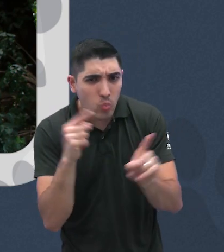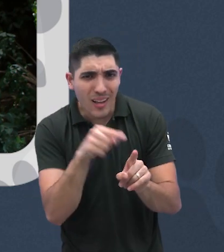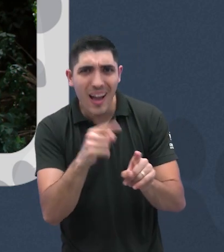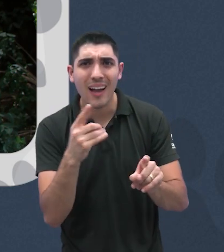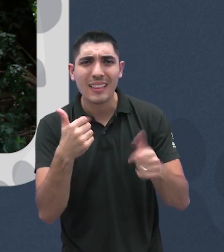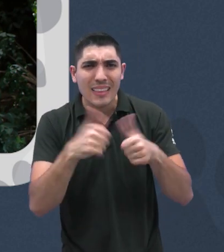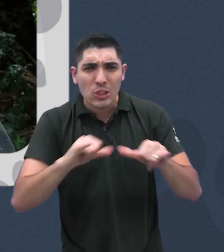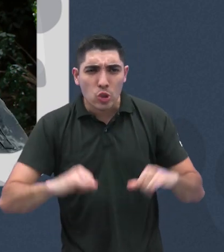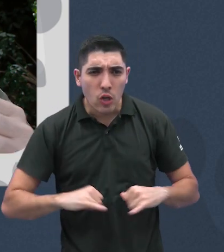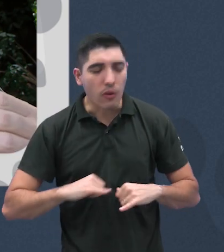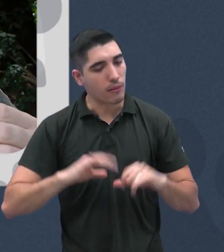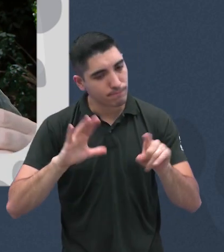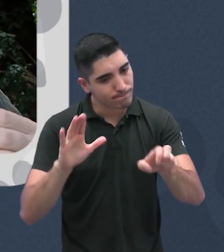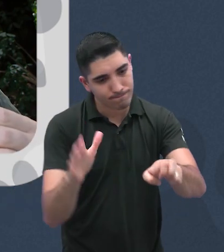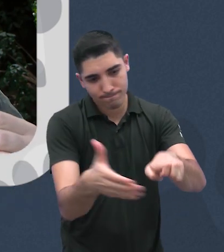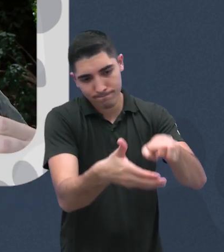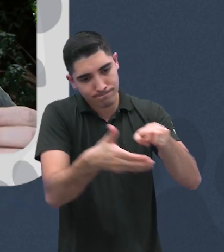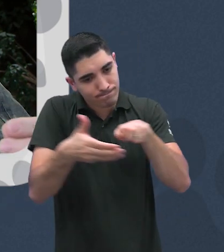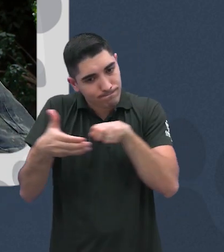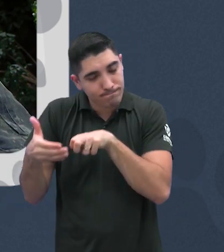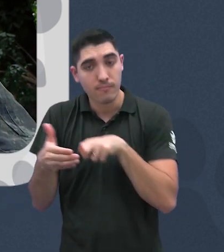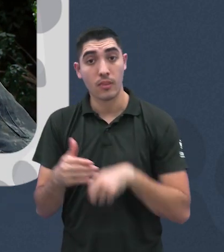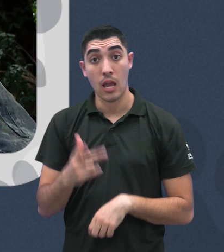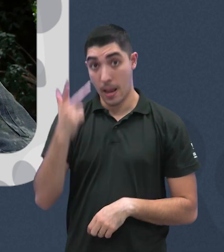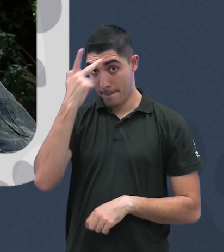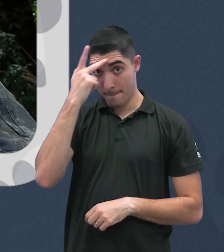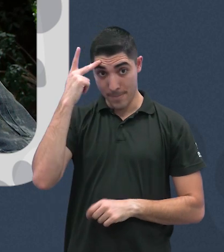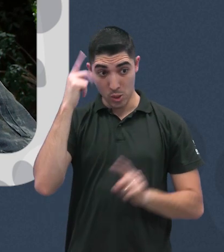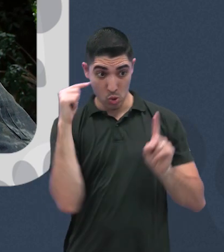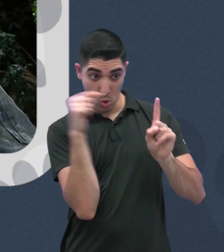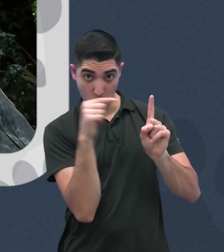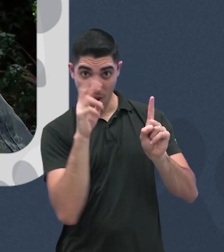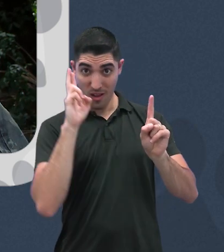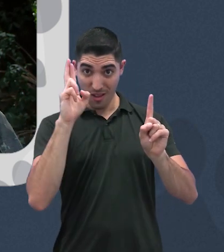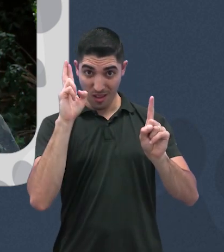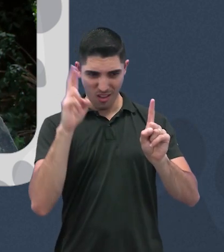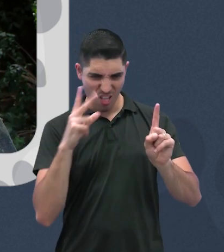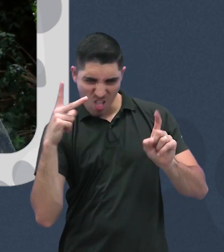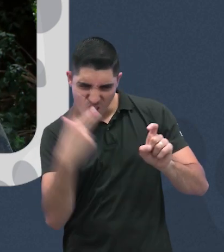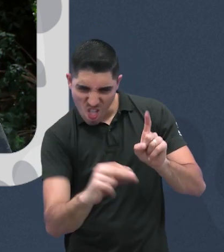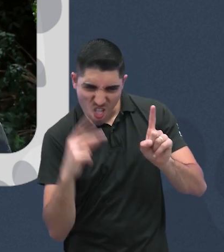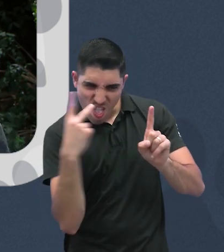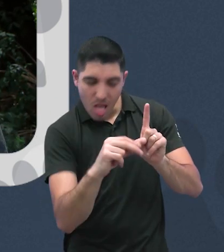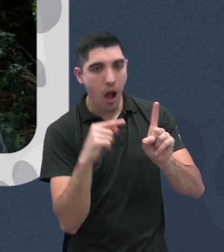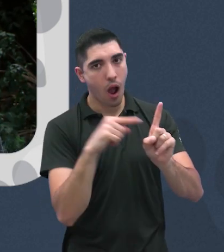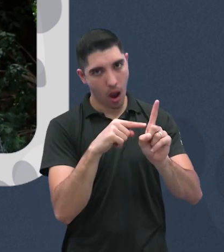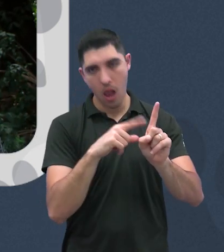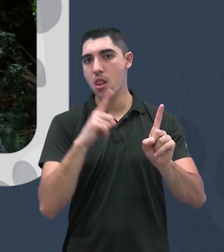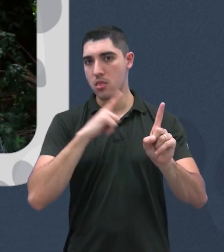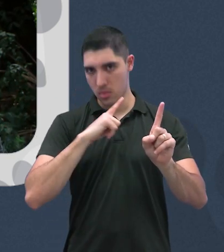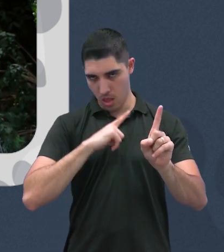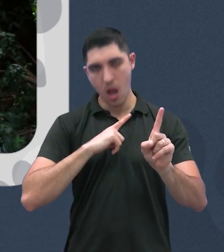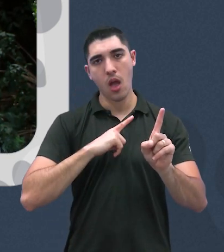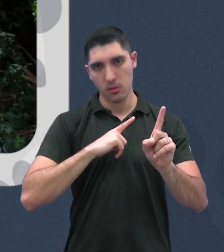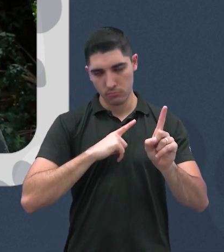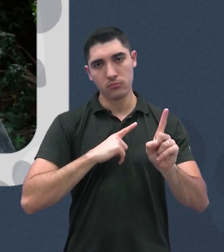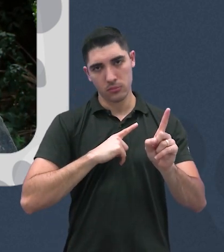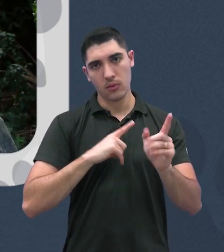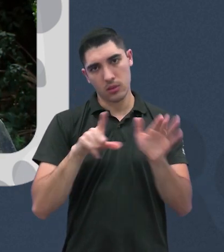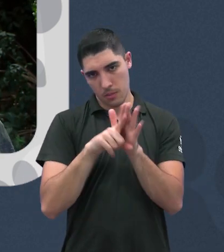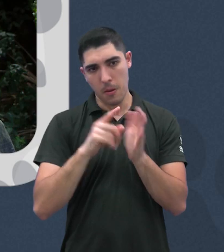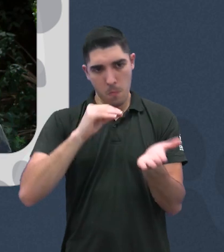está em maus tratos, né? A pessoa responsável pela prática de maus tratos será responsabilizada penalmente